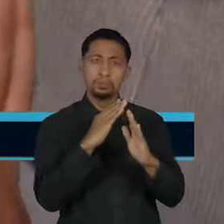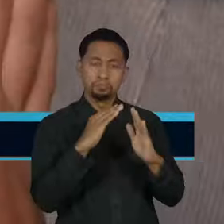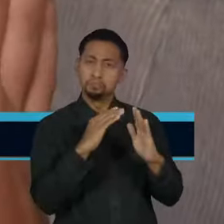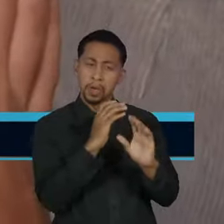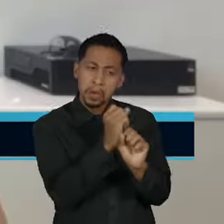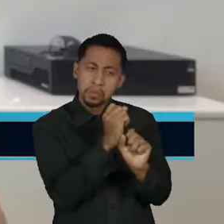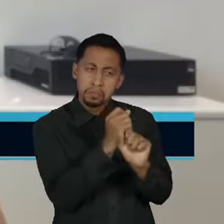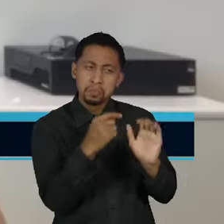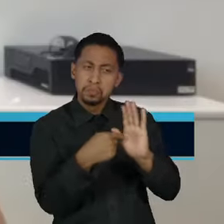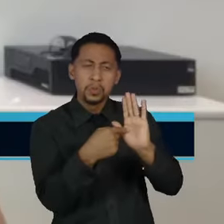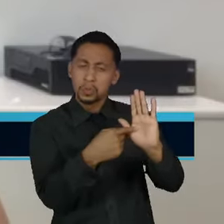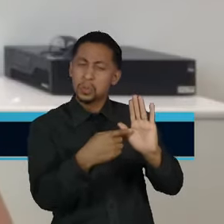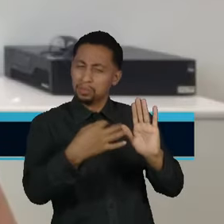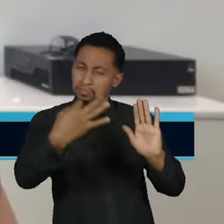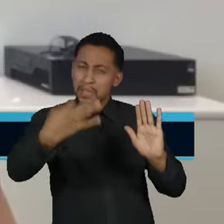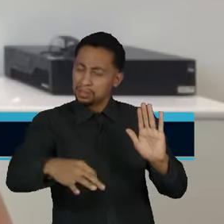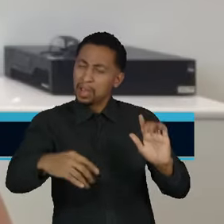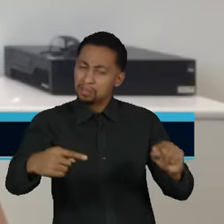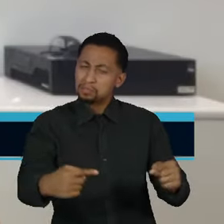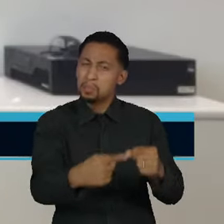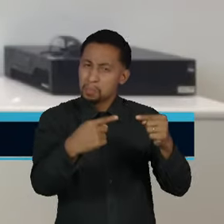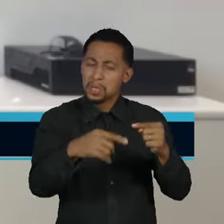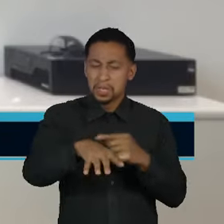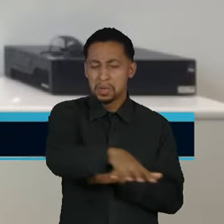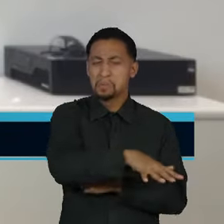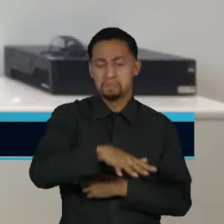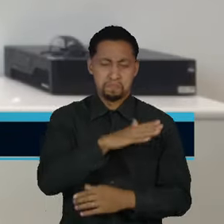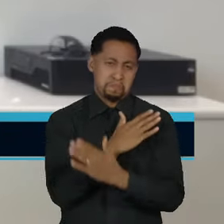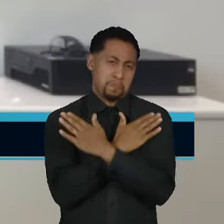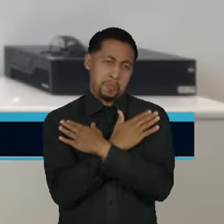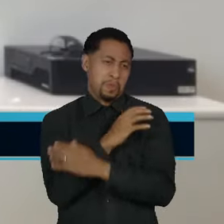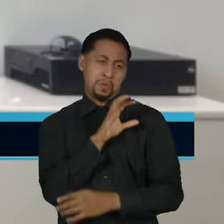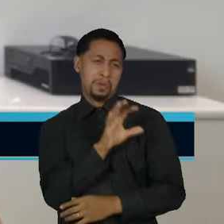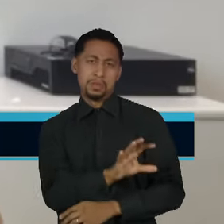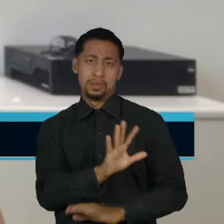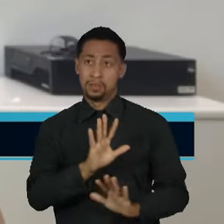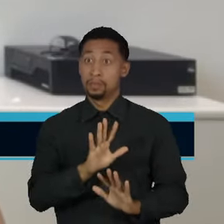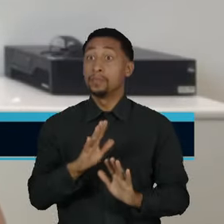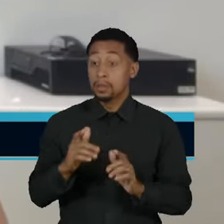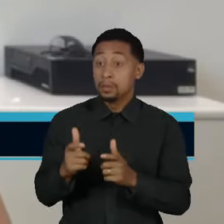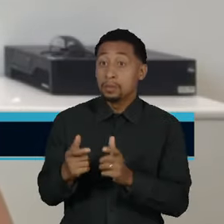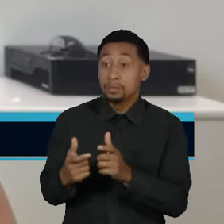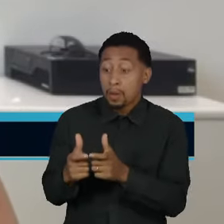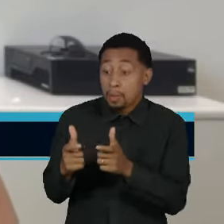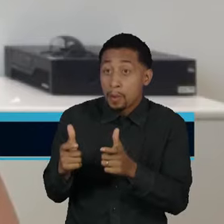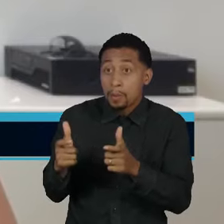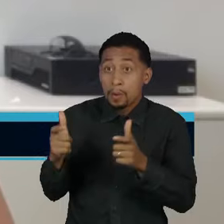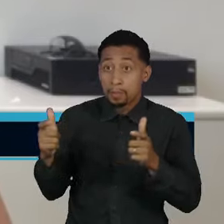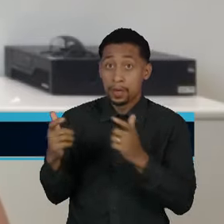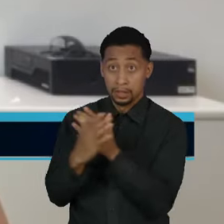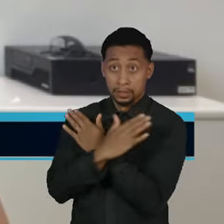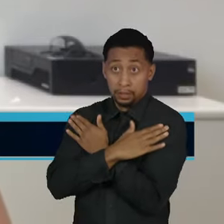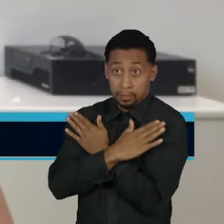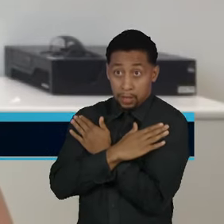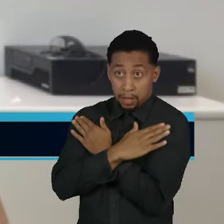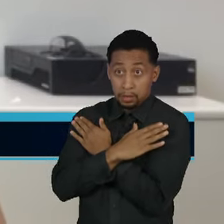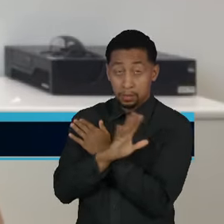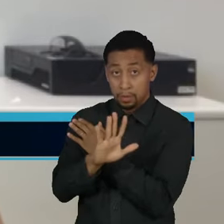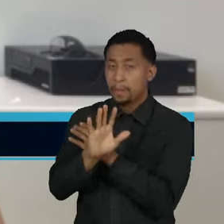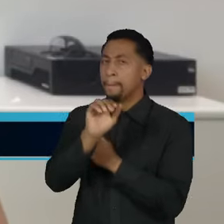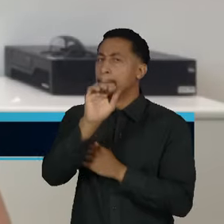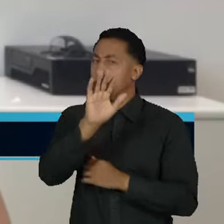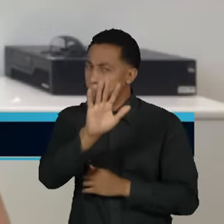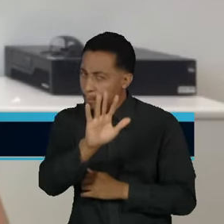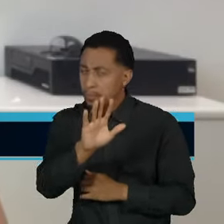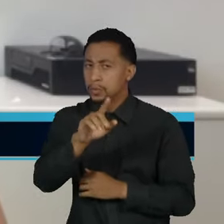mercado financeiro. Embora tenha ocorrido esse crescimento da taxa de desocupação, vale registrar